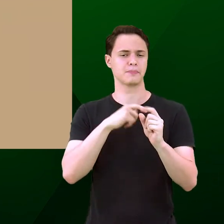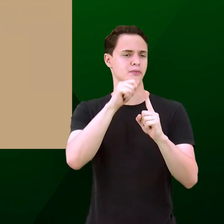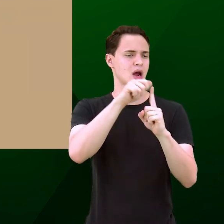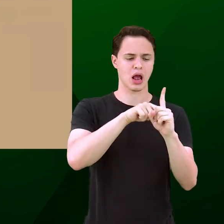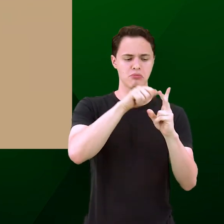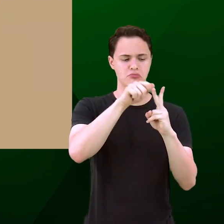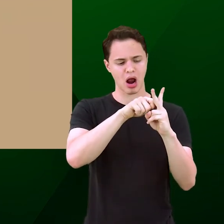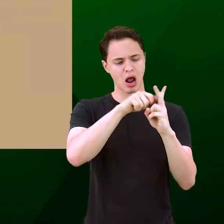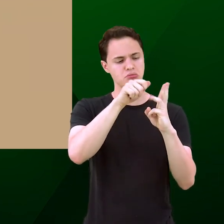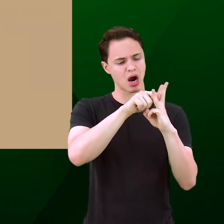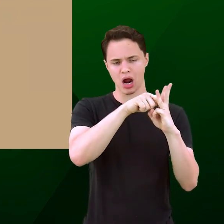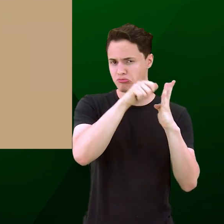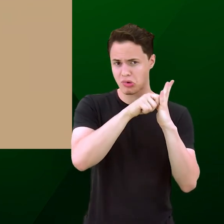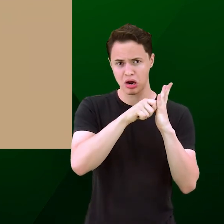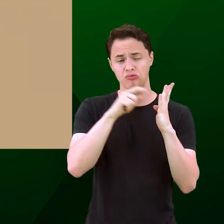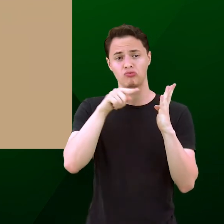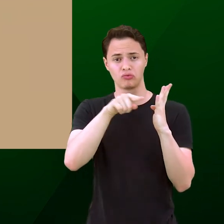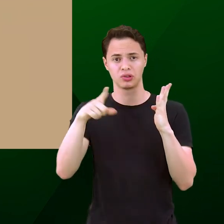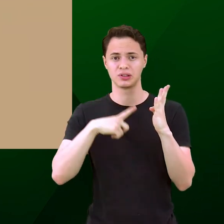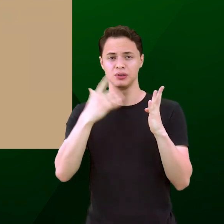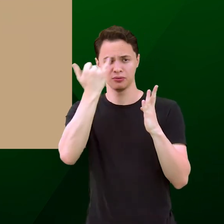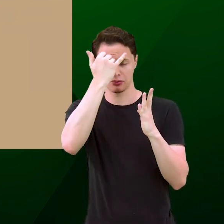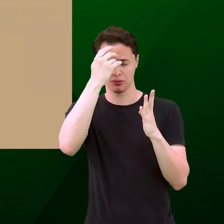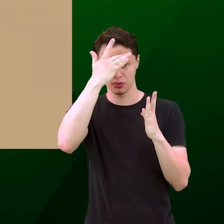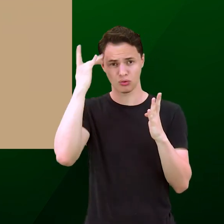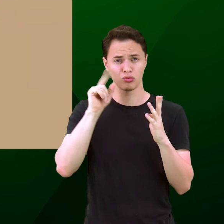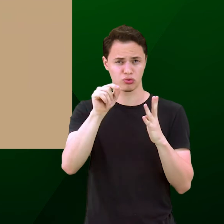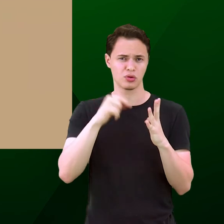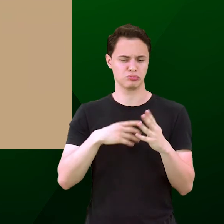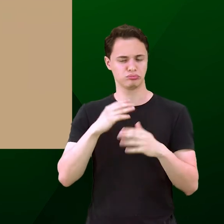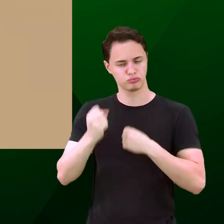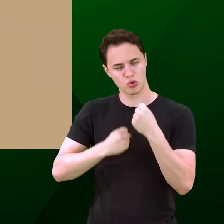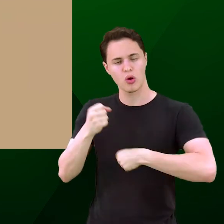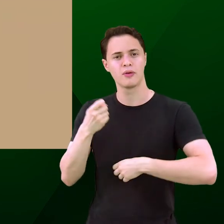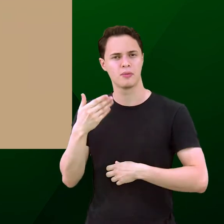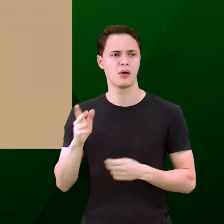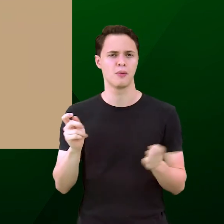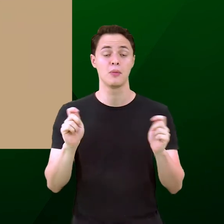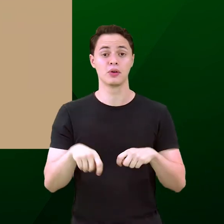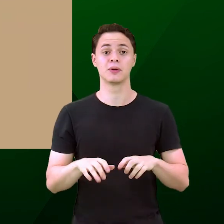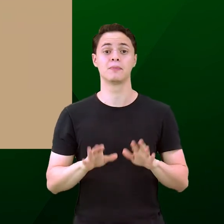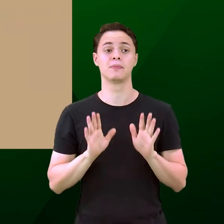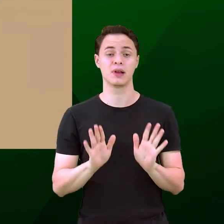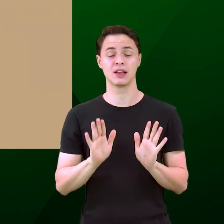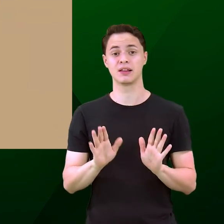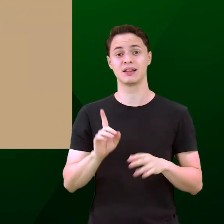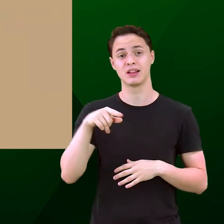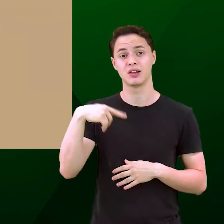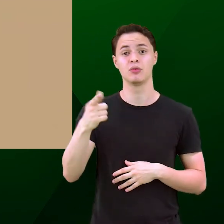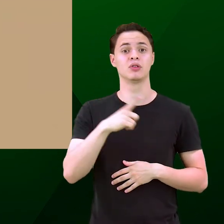comer. Depois a gente entra nesse aspecto para recuperação muscular, que é importante também, o que beber, né, durante o treino, antes do treino. Então